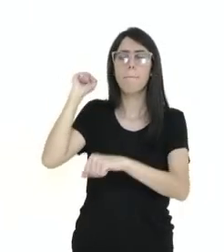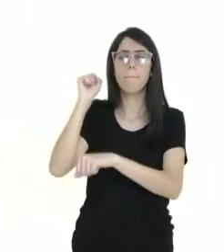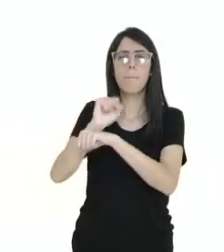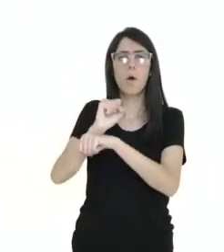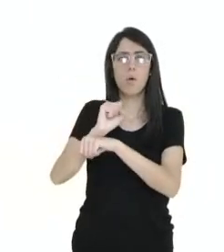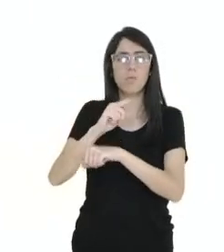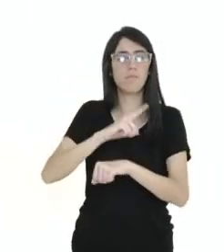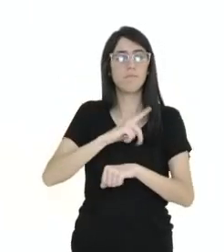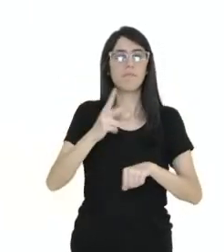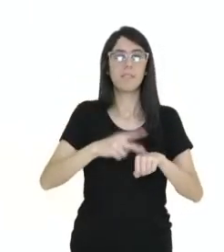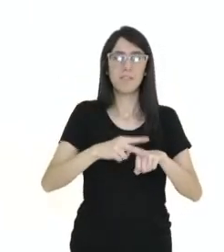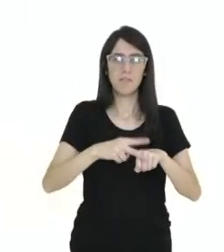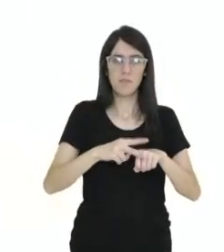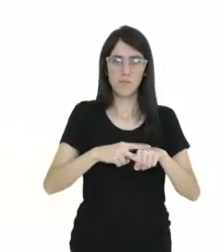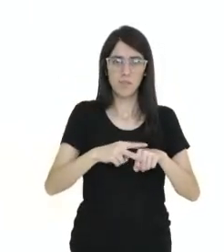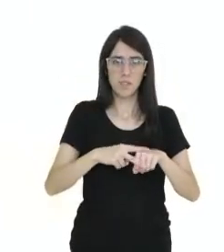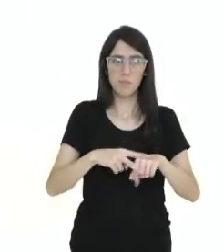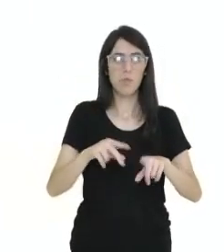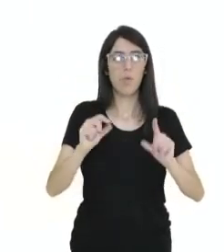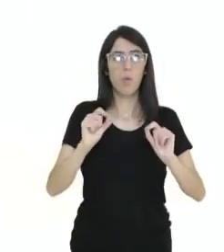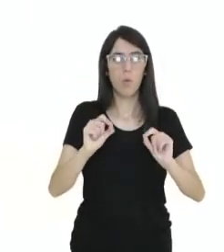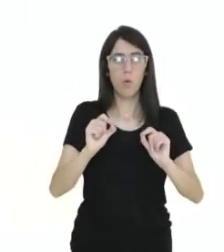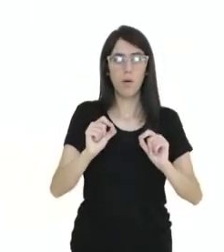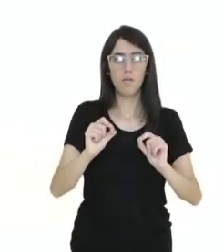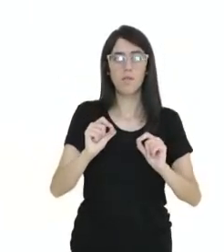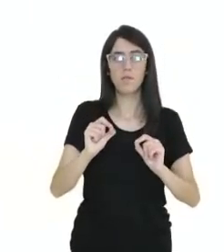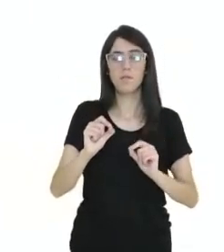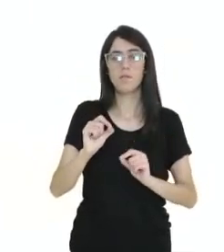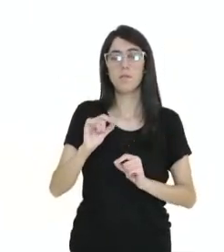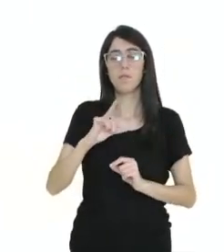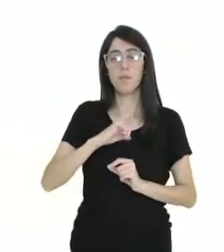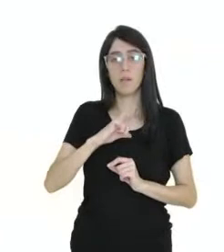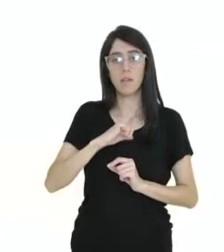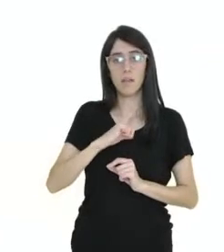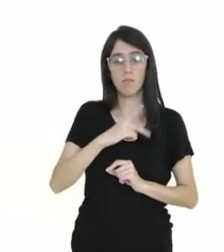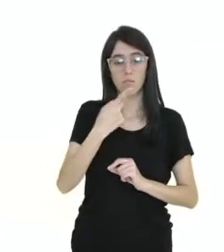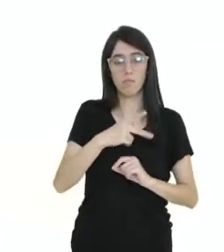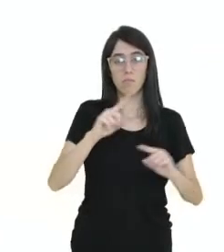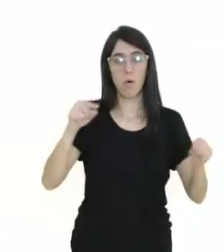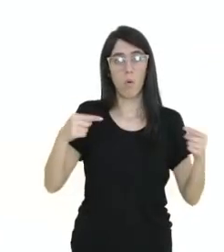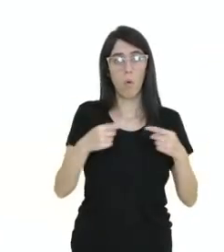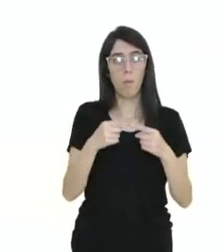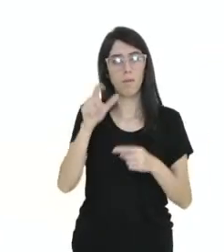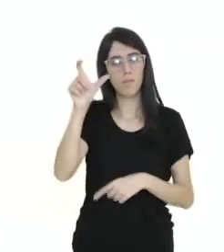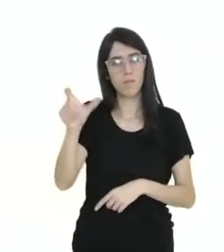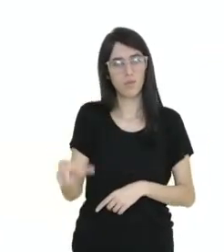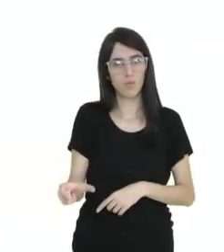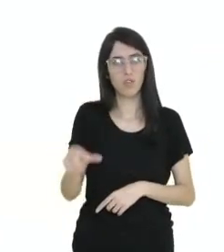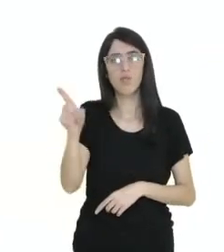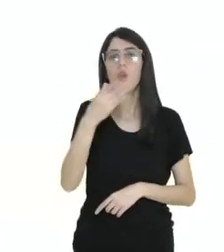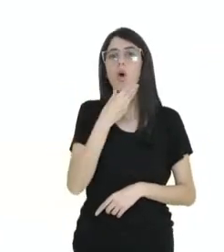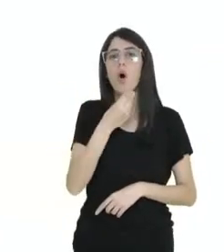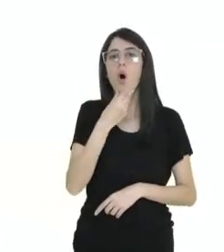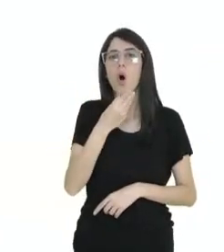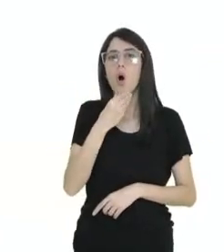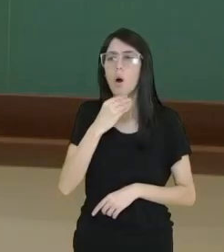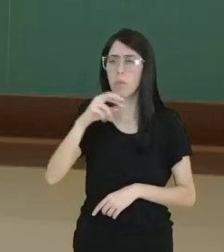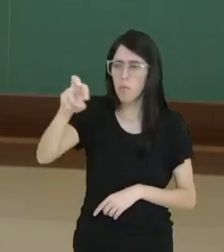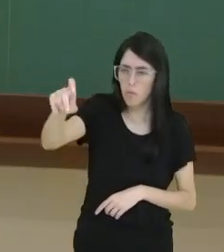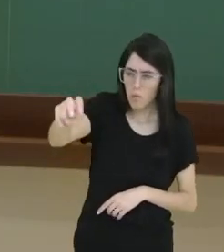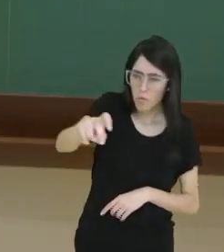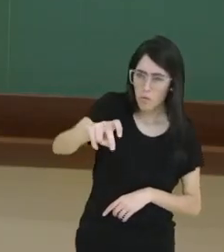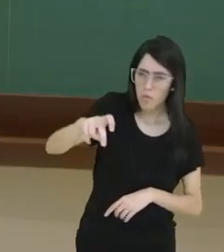verbal saiu, nesse período, corresponde à ação praticada pelo sujeito ou motorista. Vamos ver o que